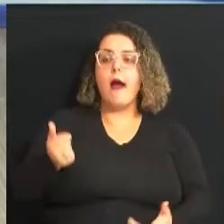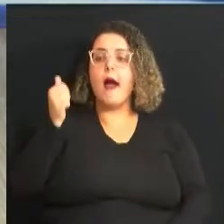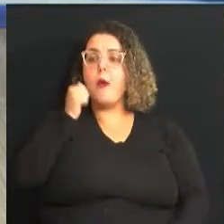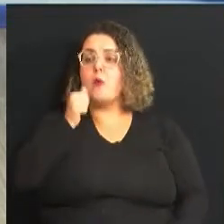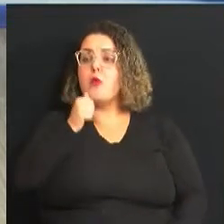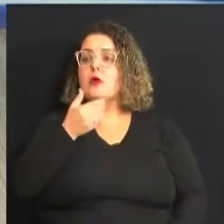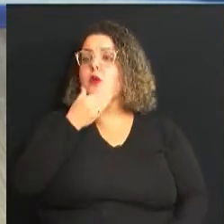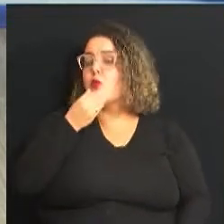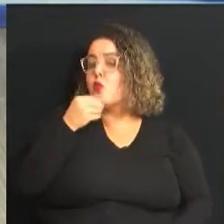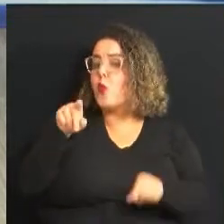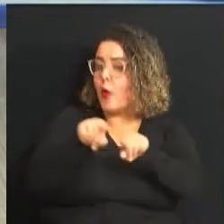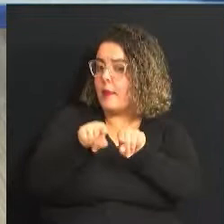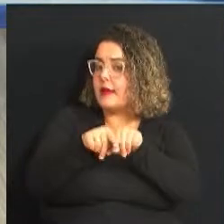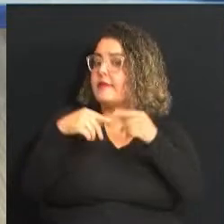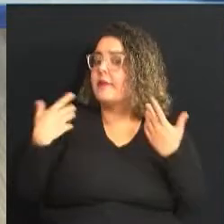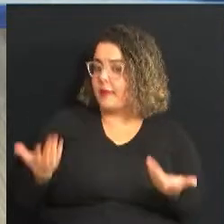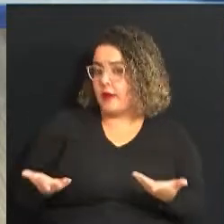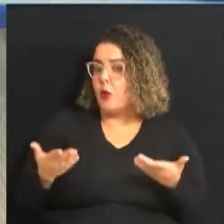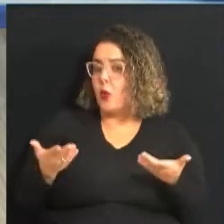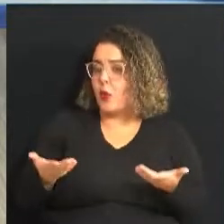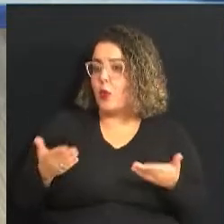também, doutor?